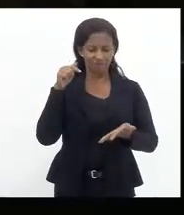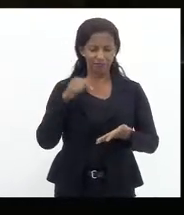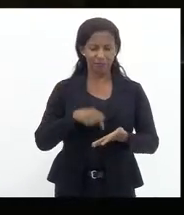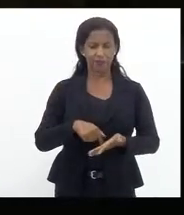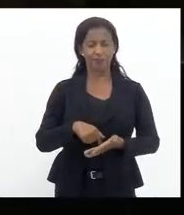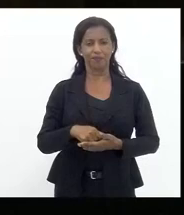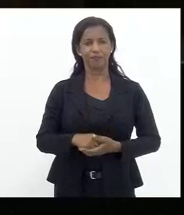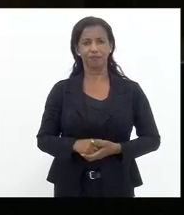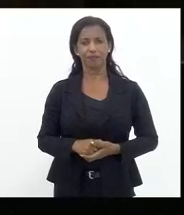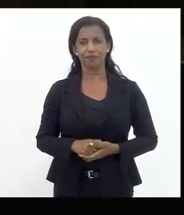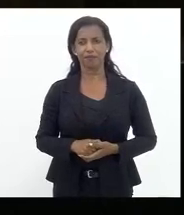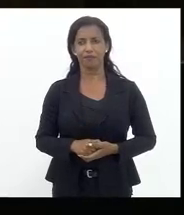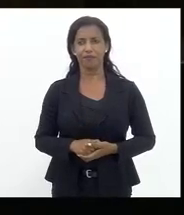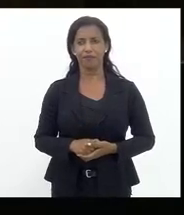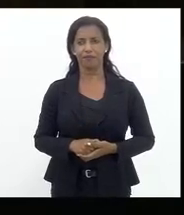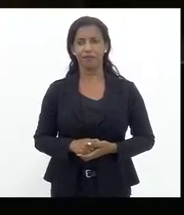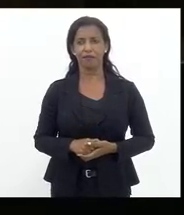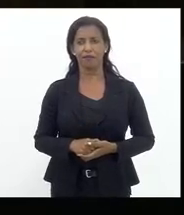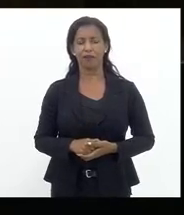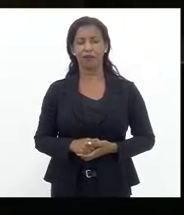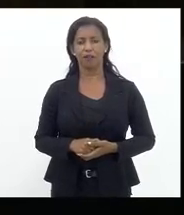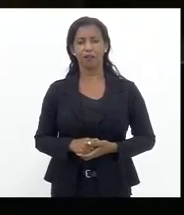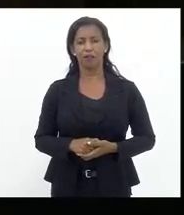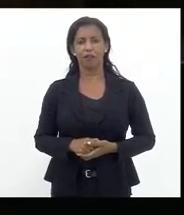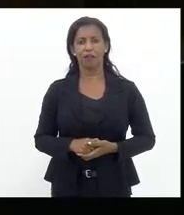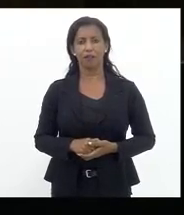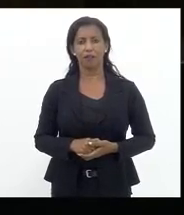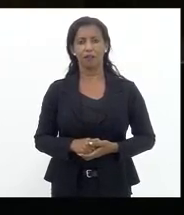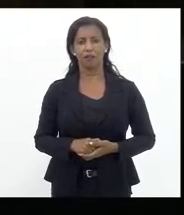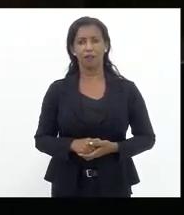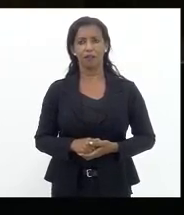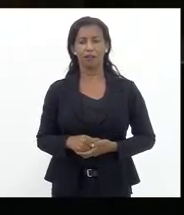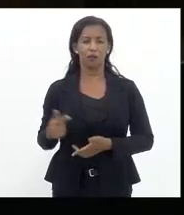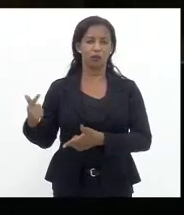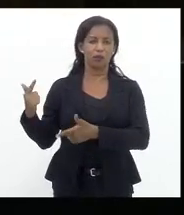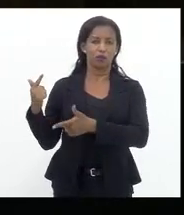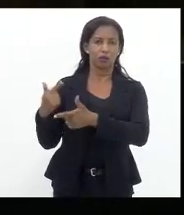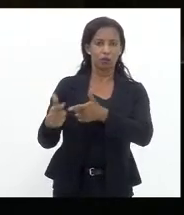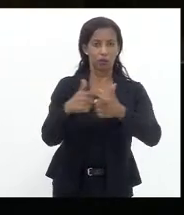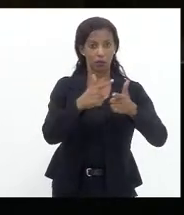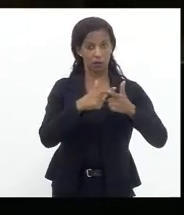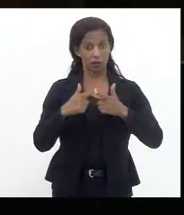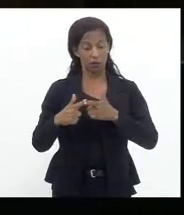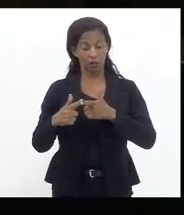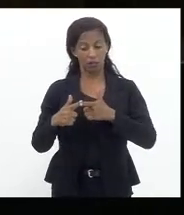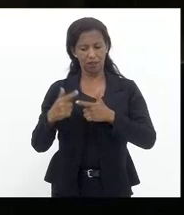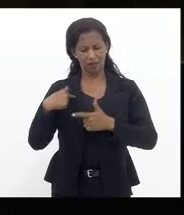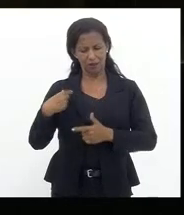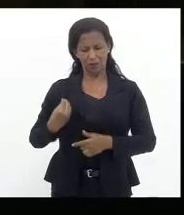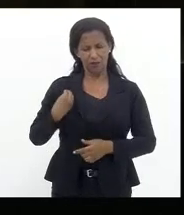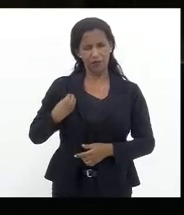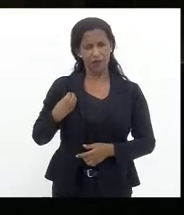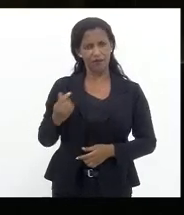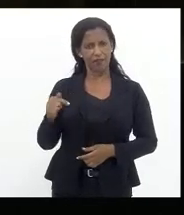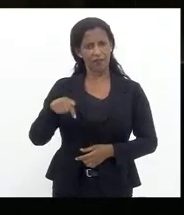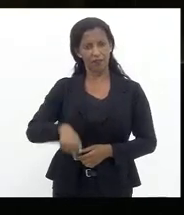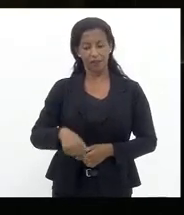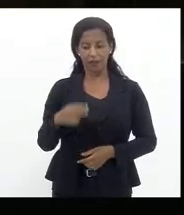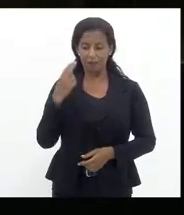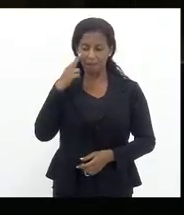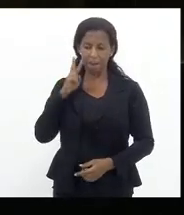presidente, da situação que eu vivi aqui e vendo Coronel